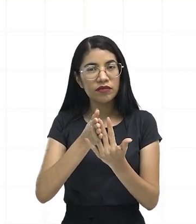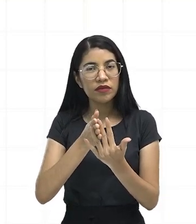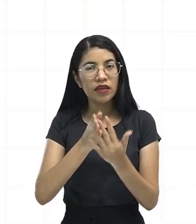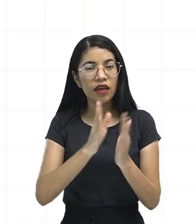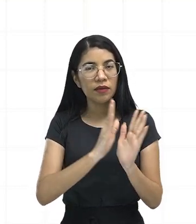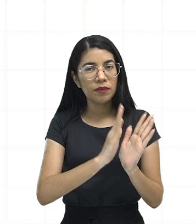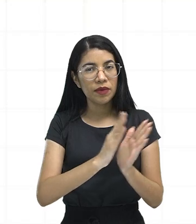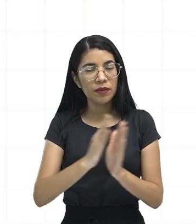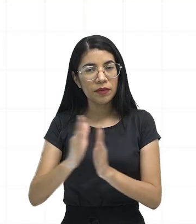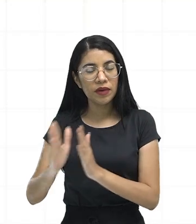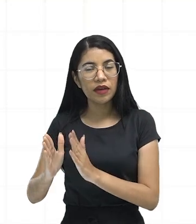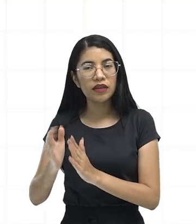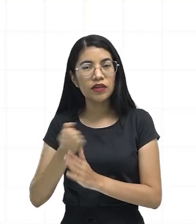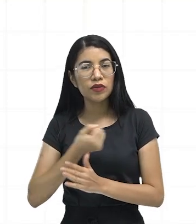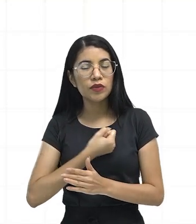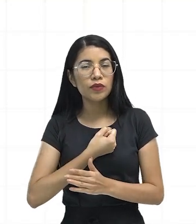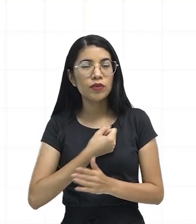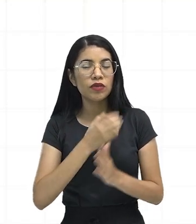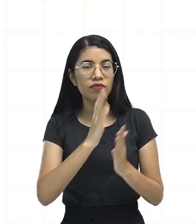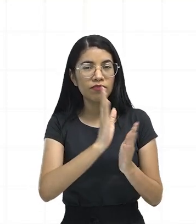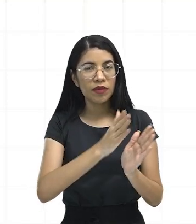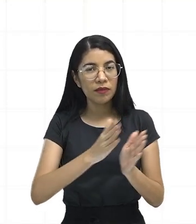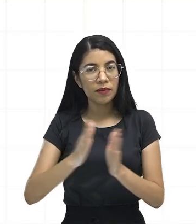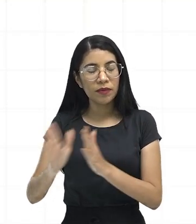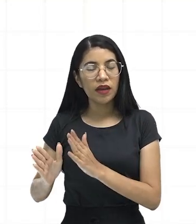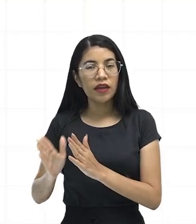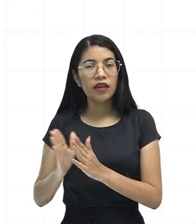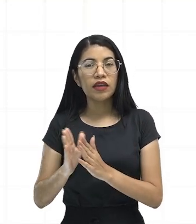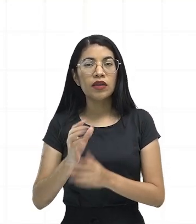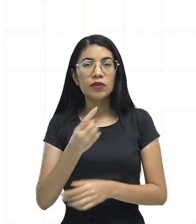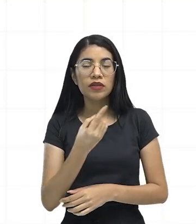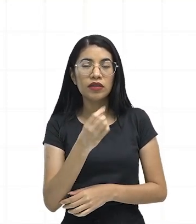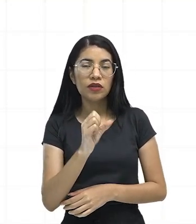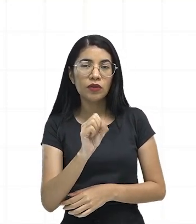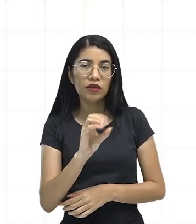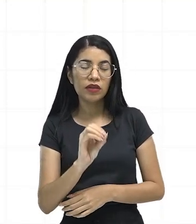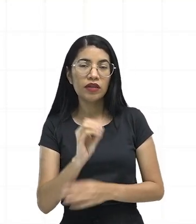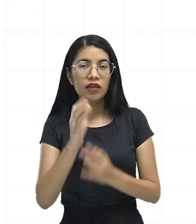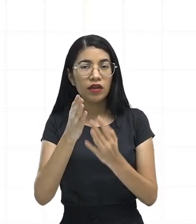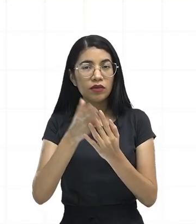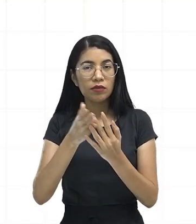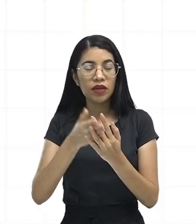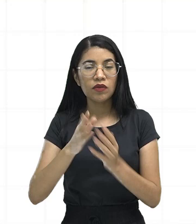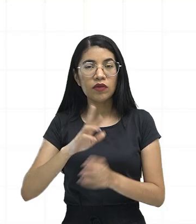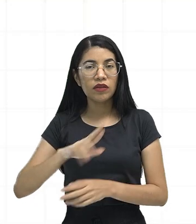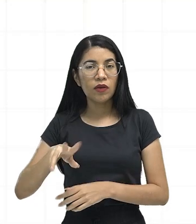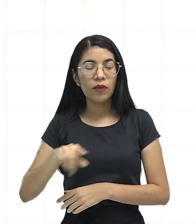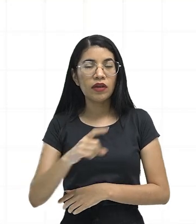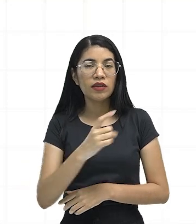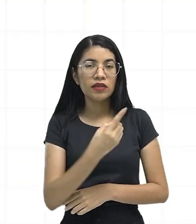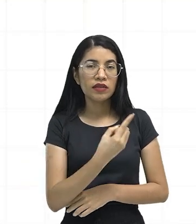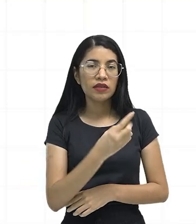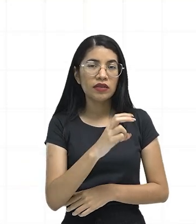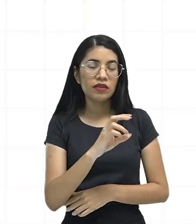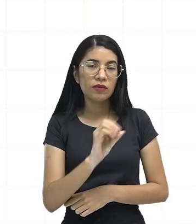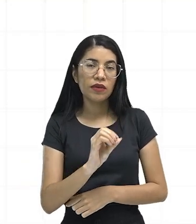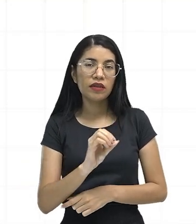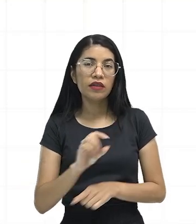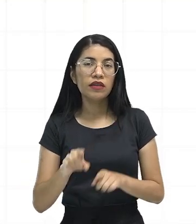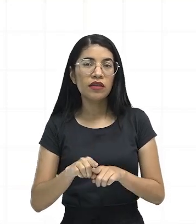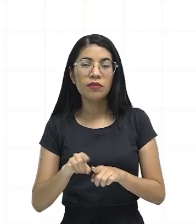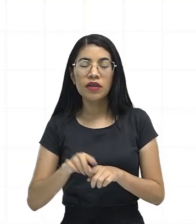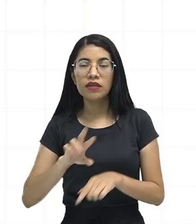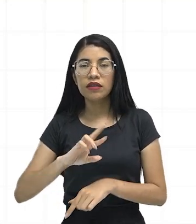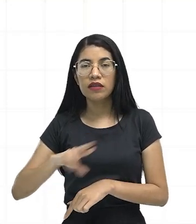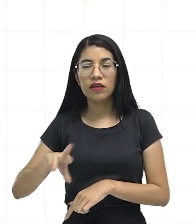da sequência. Viram só? Não é nem 150 e nem 170. Tem que ser